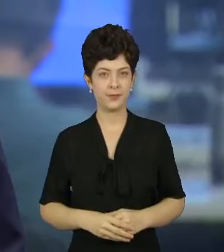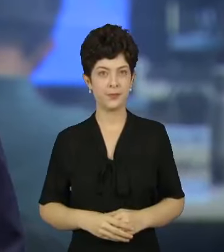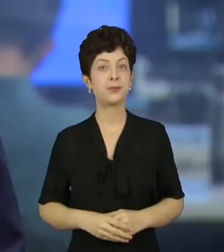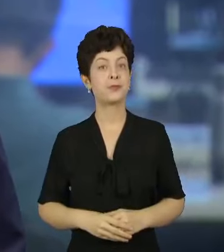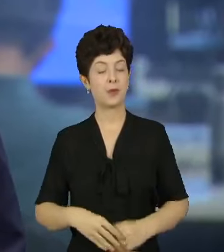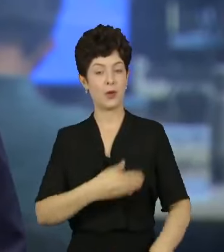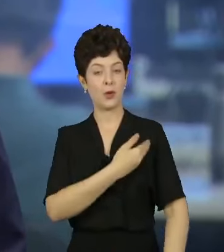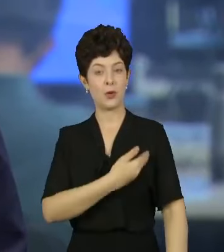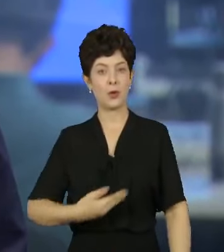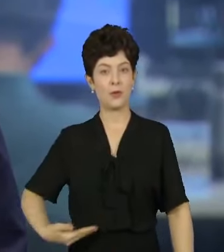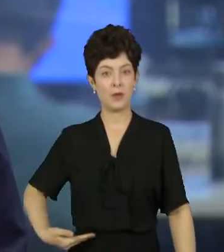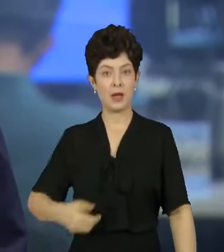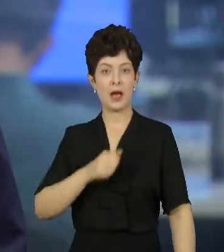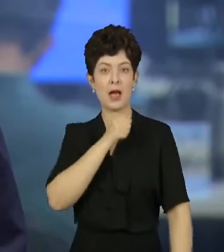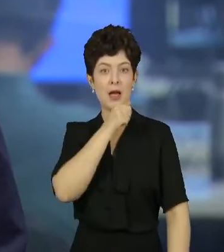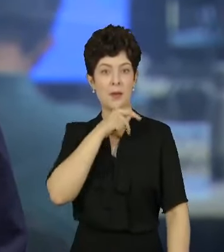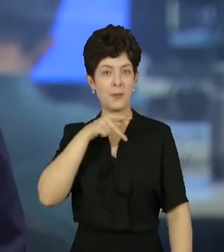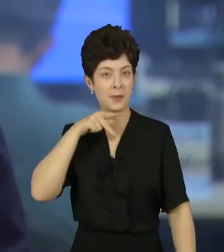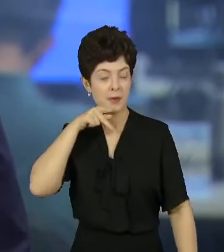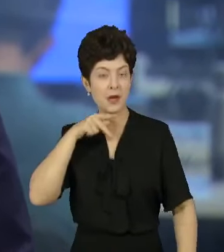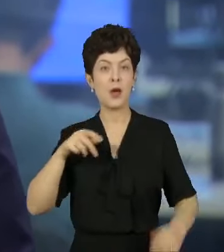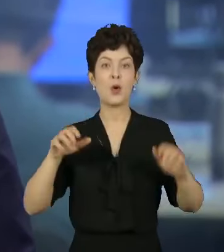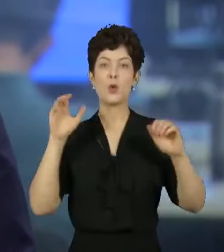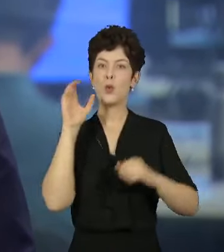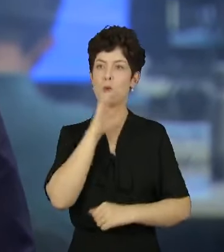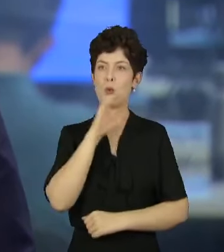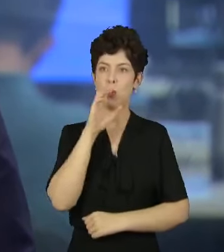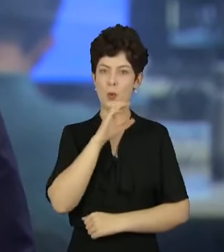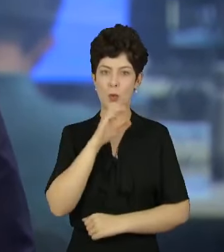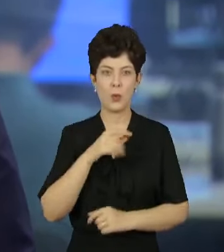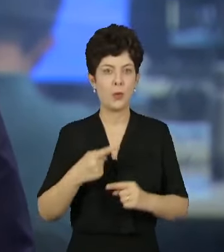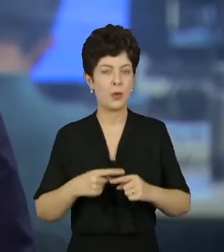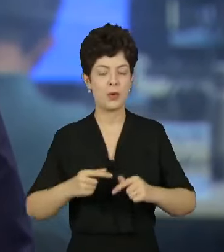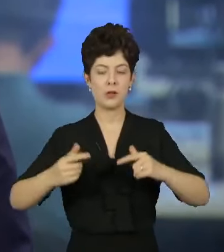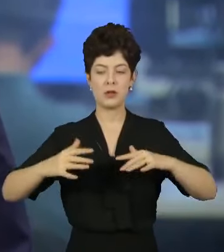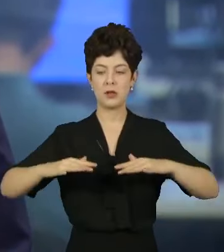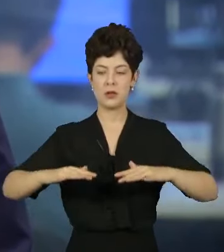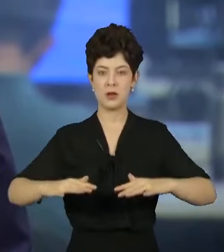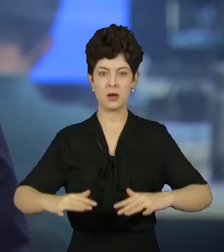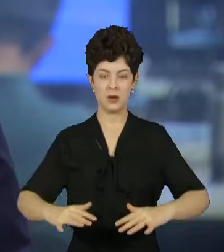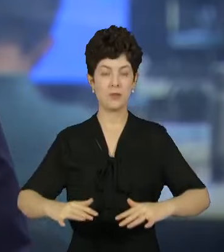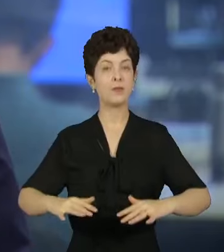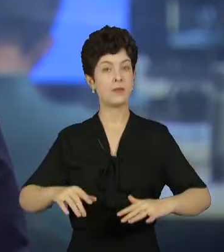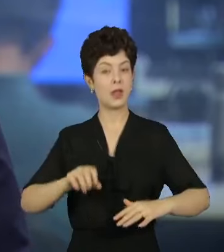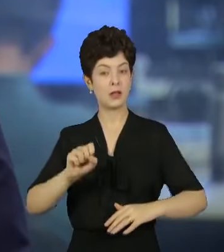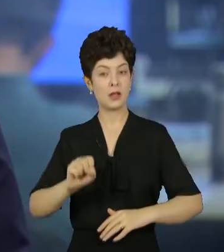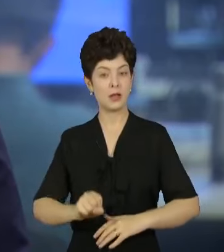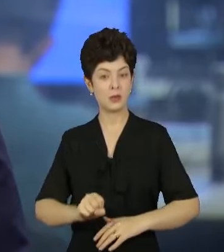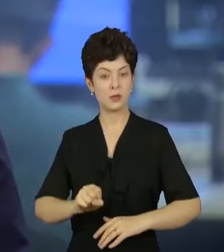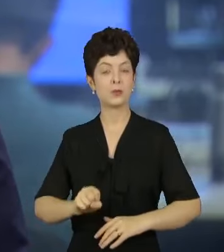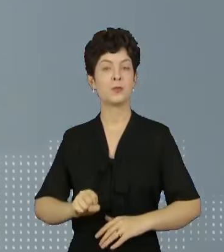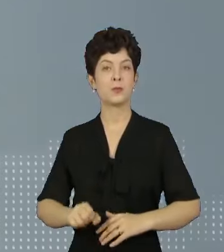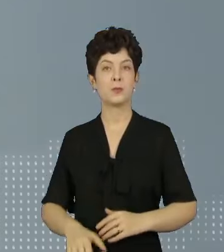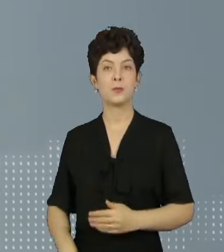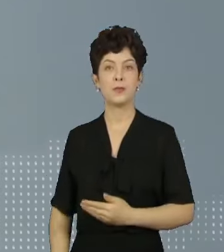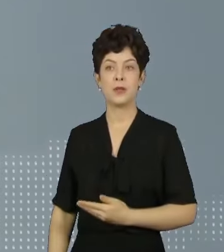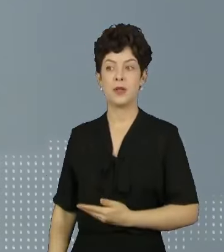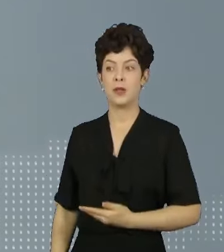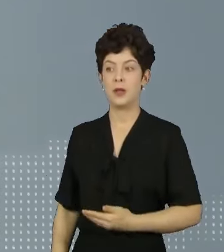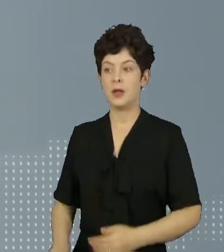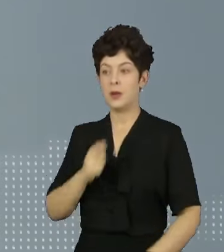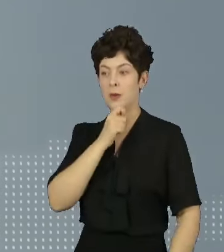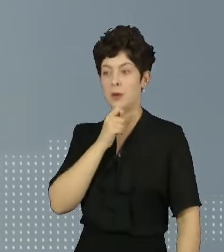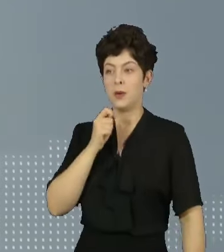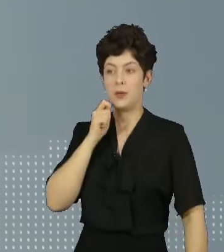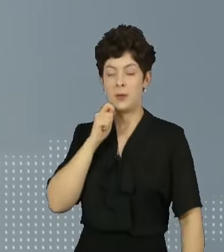o governo do Amapá decretou situação de emergência por causa da erosão num bairro na zona sul de Macapá na noite